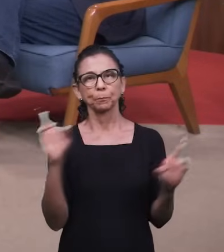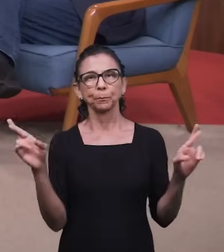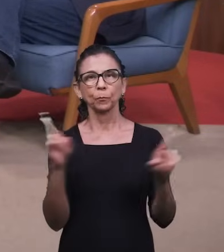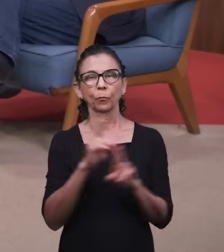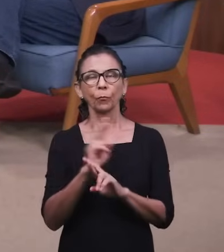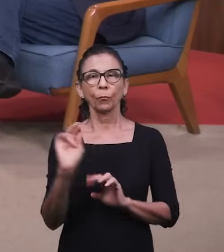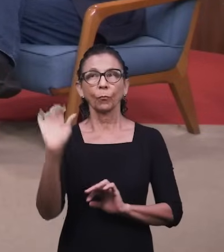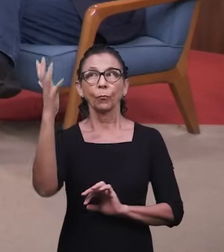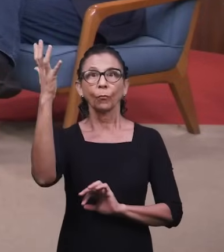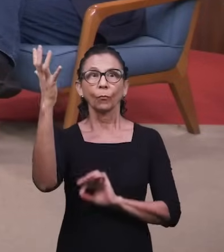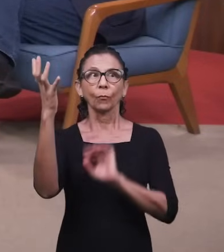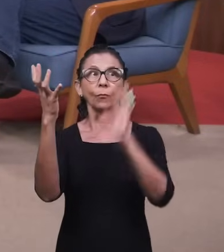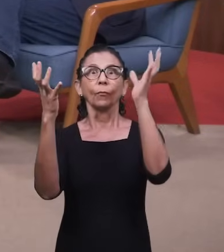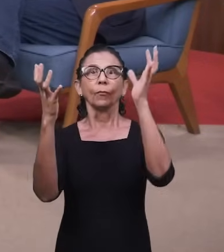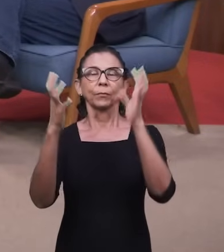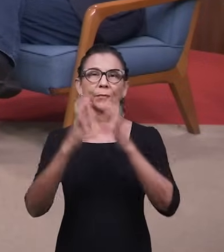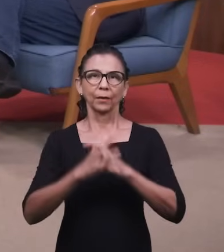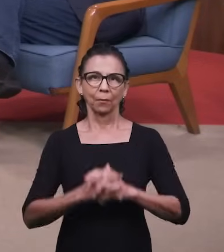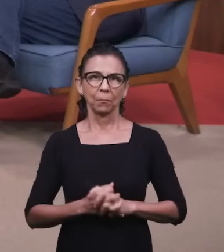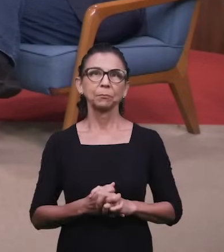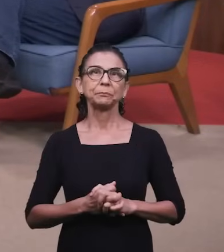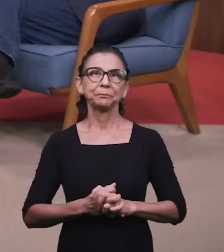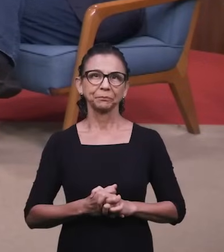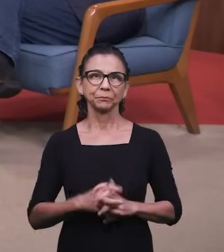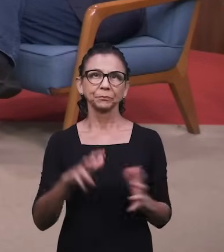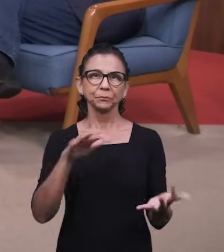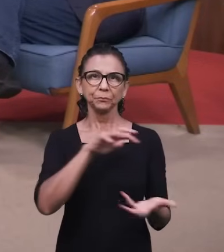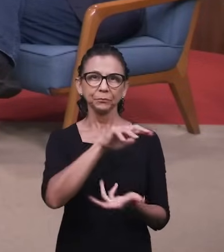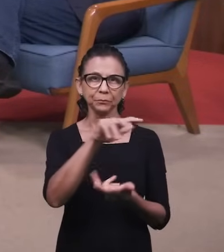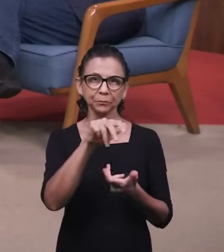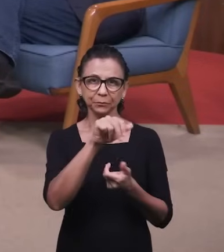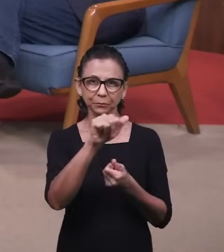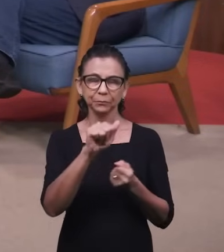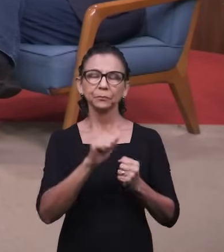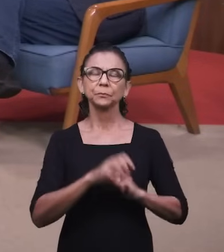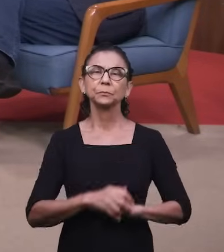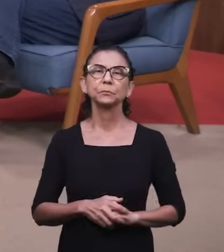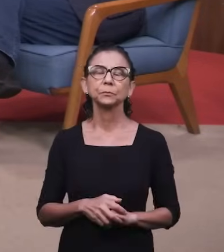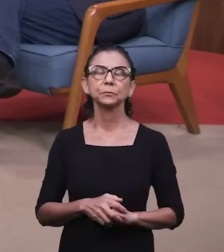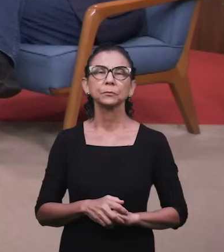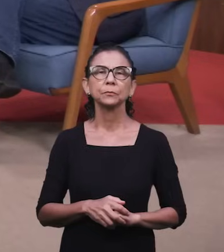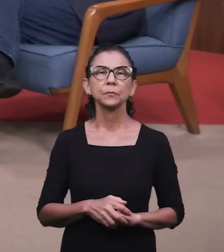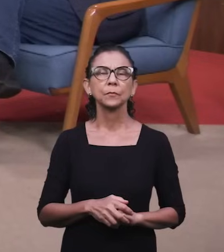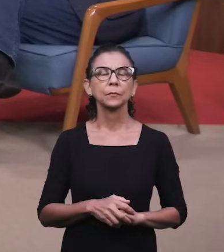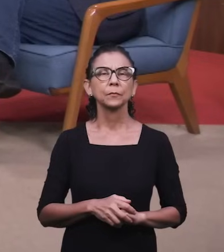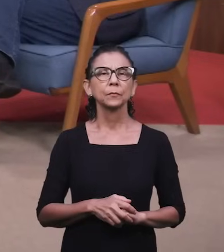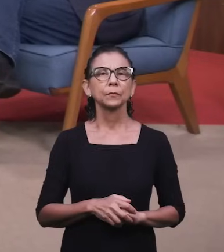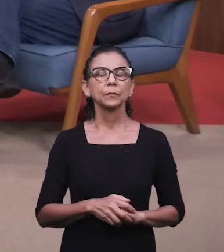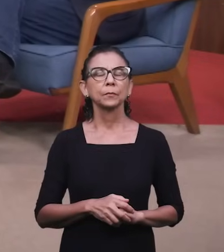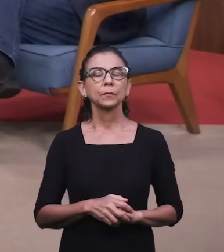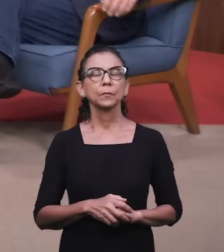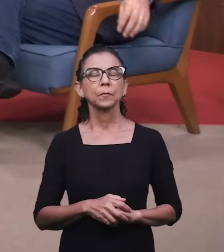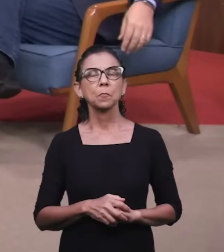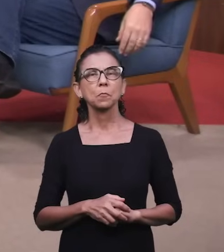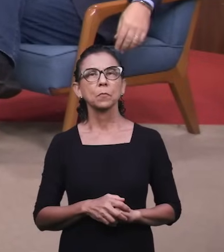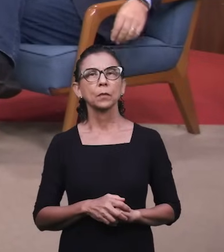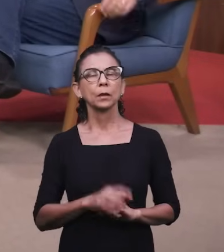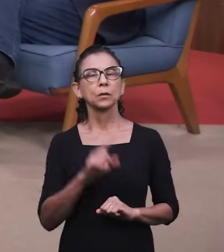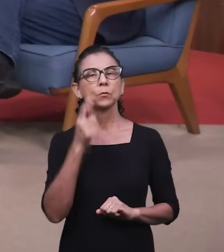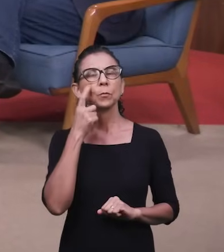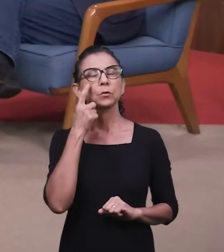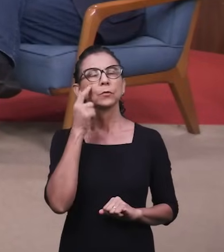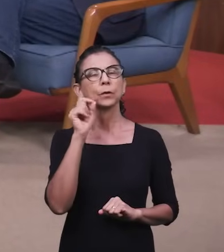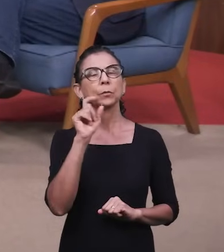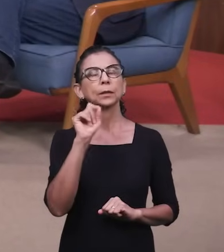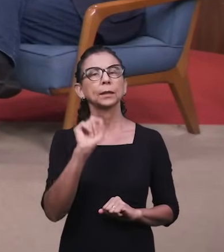relação a sinais. Né? Falamos sobre sinais. Em relação a sinais, o que a gente pode abordar dentro do livro de Cantares como